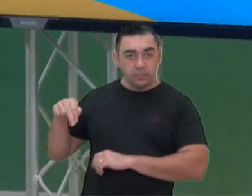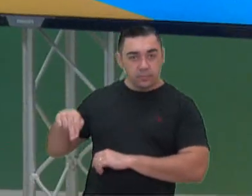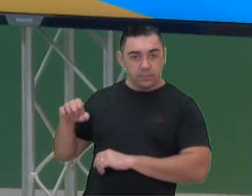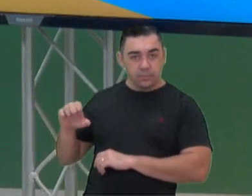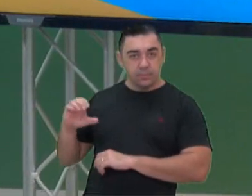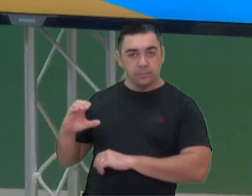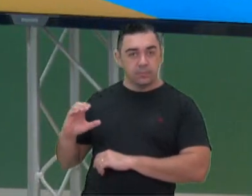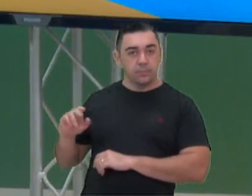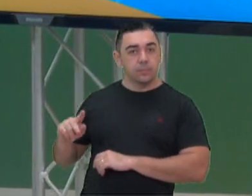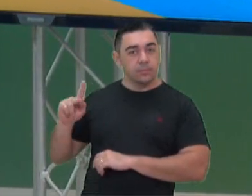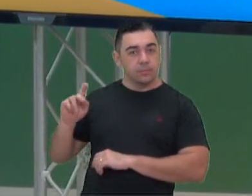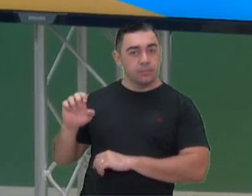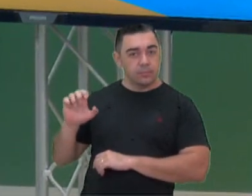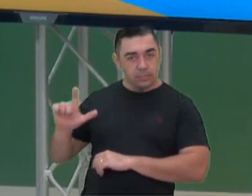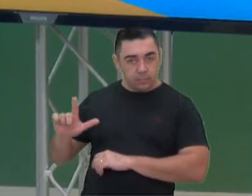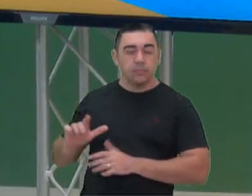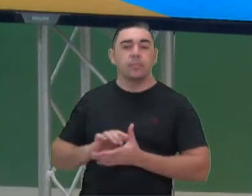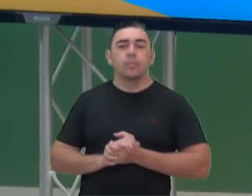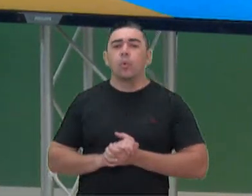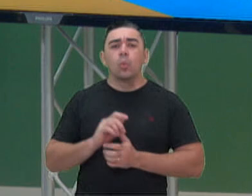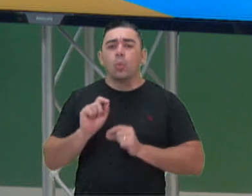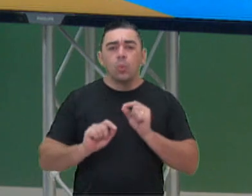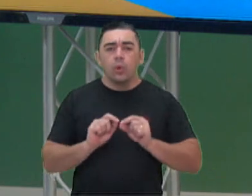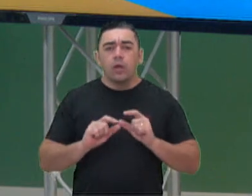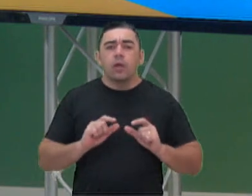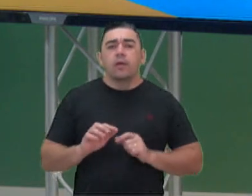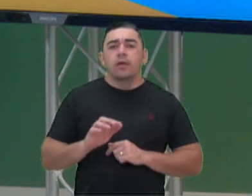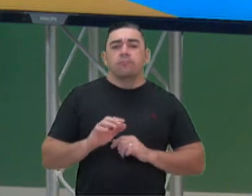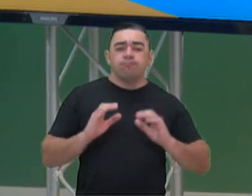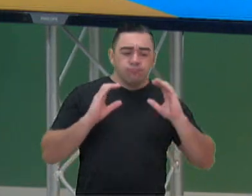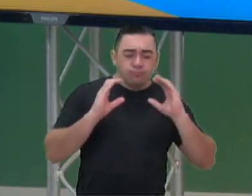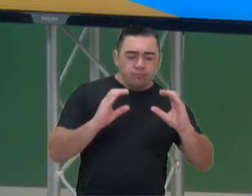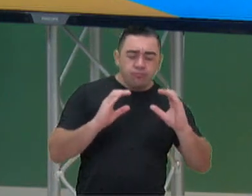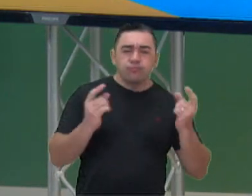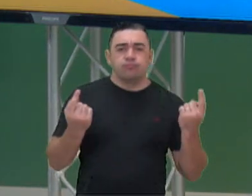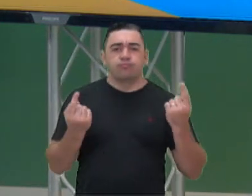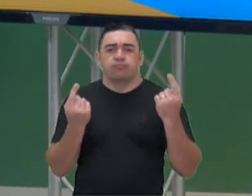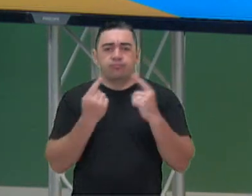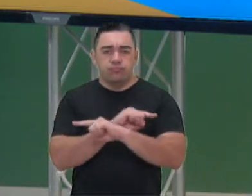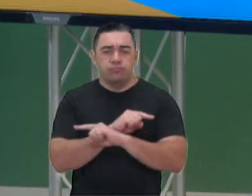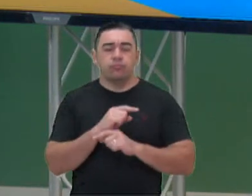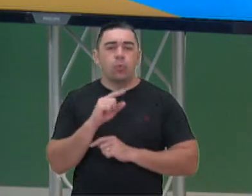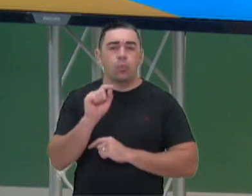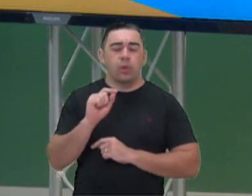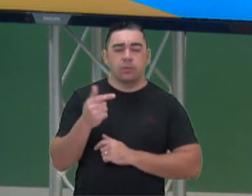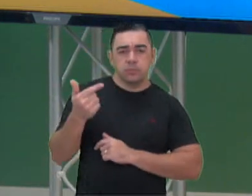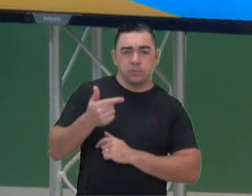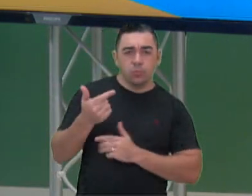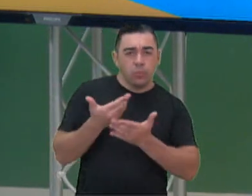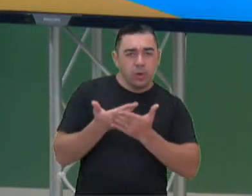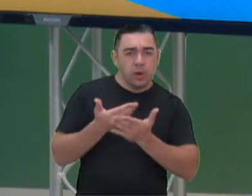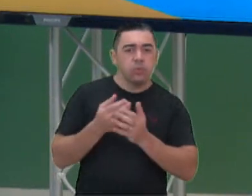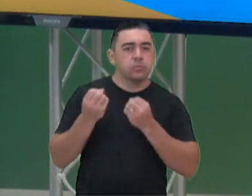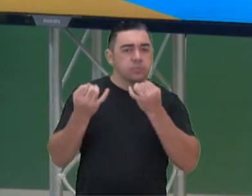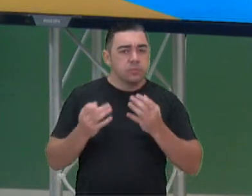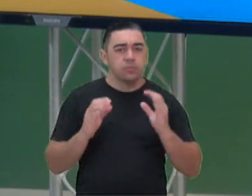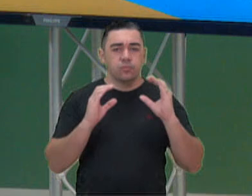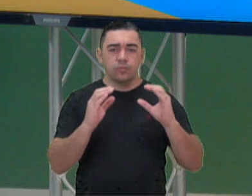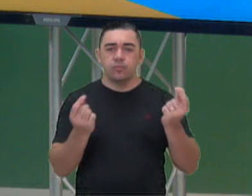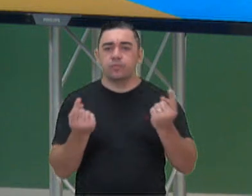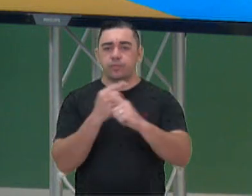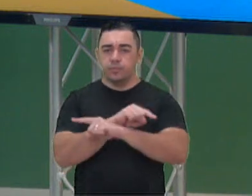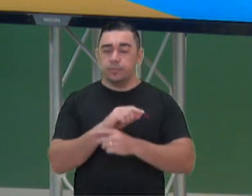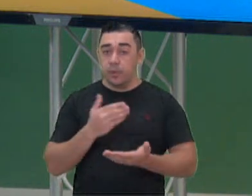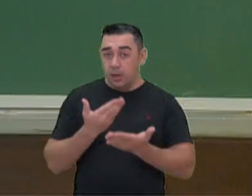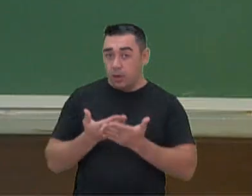Neckel. Nós vamos falar de função inversa, nossa segunda aula do conteúdo de função inversa.